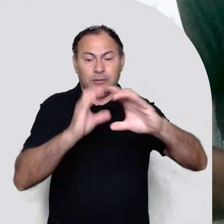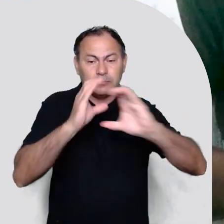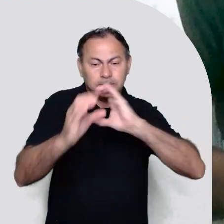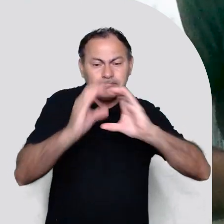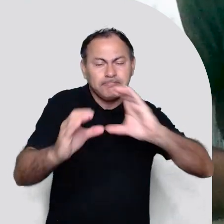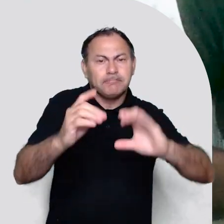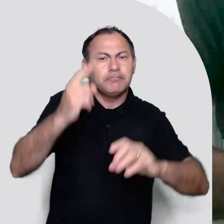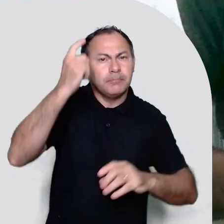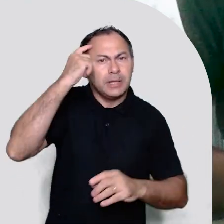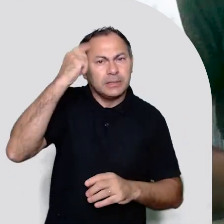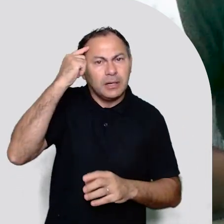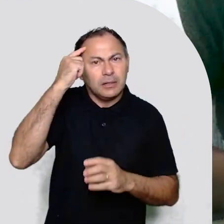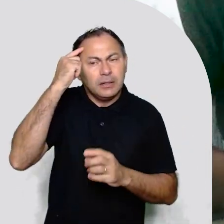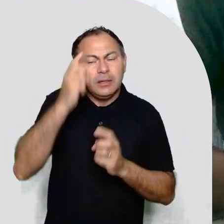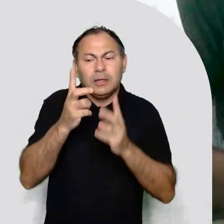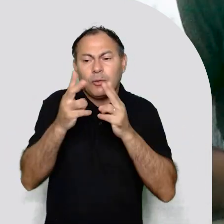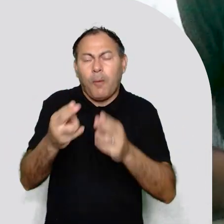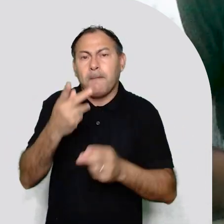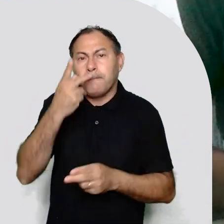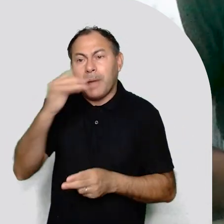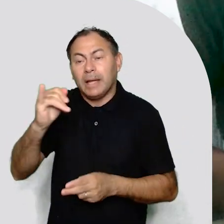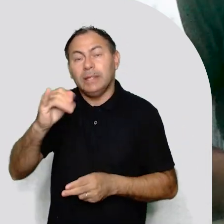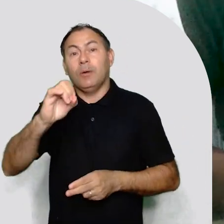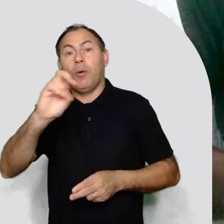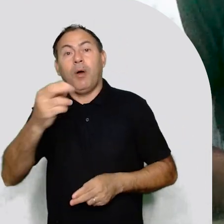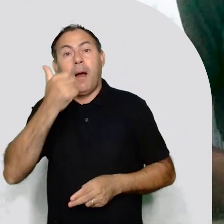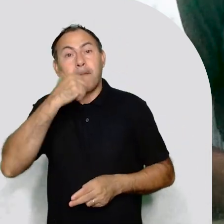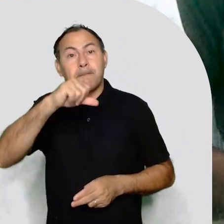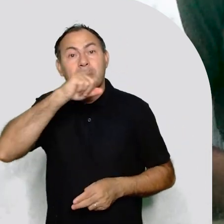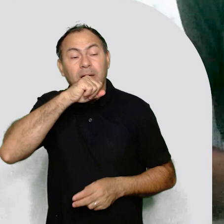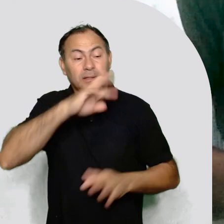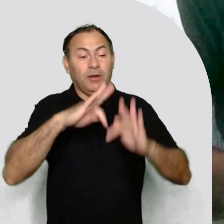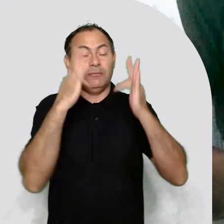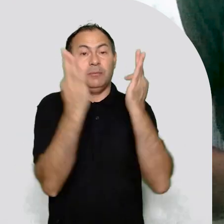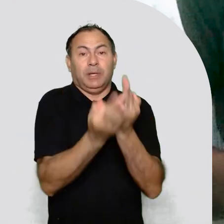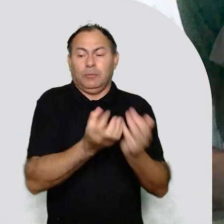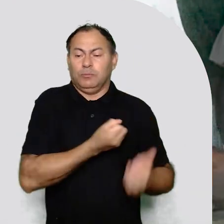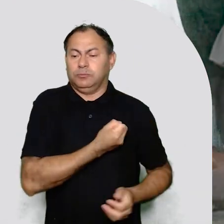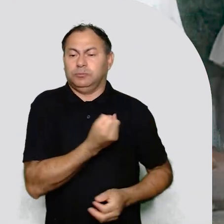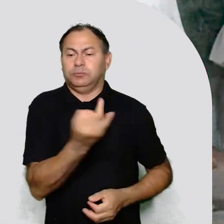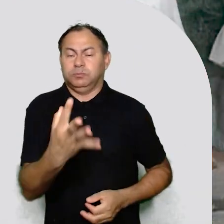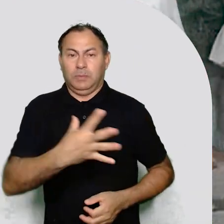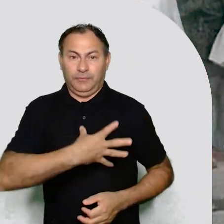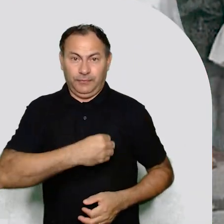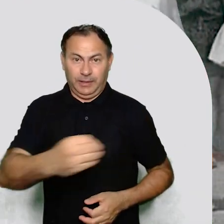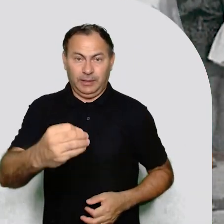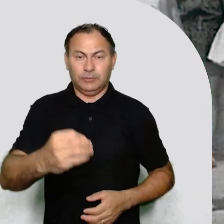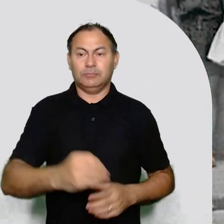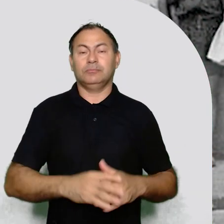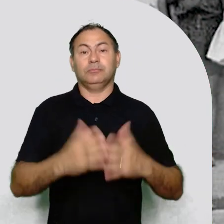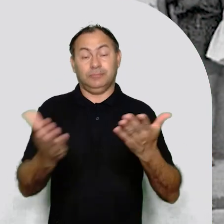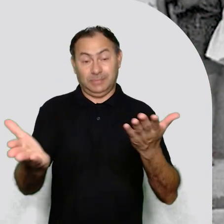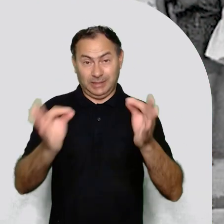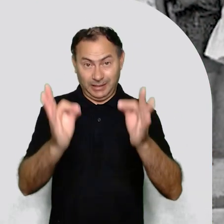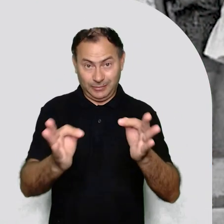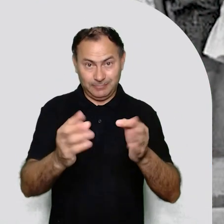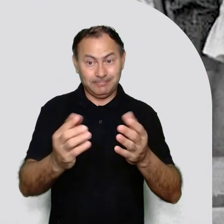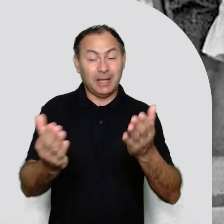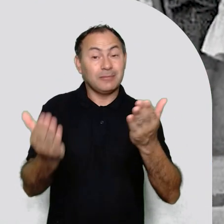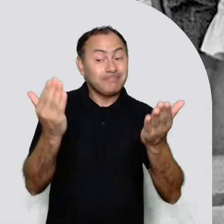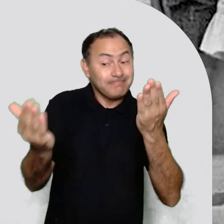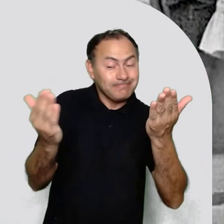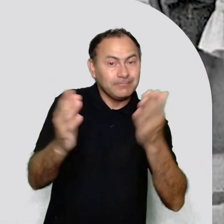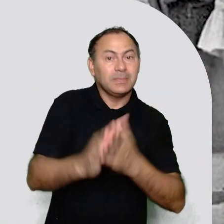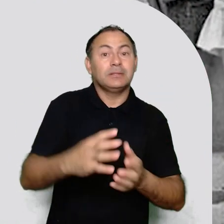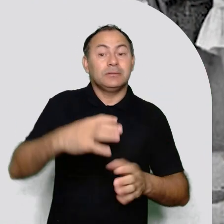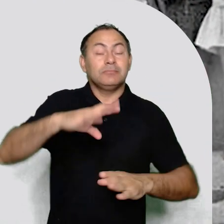é pensar-se como um pai ou uma mãe de uma família numerosa. Então, pense que você tem muitos filhos, tá?